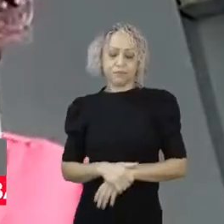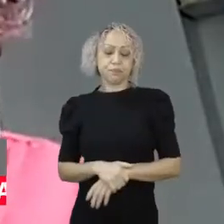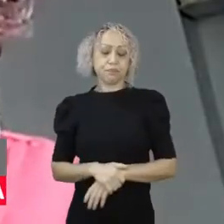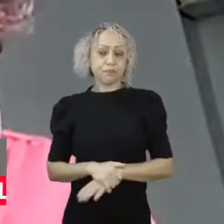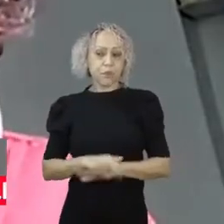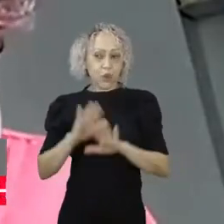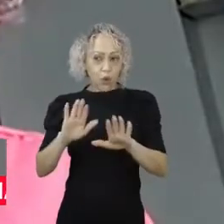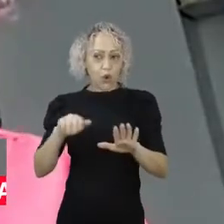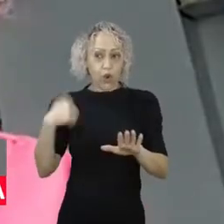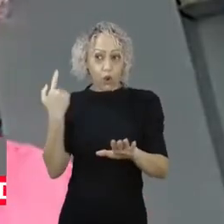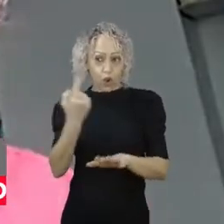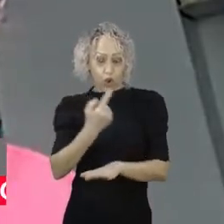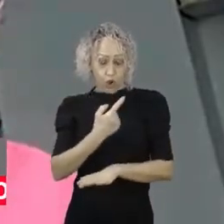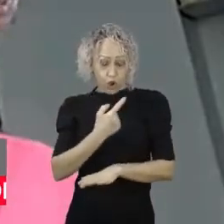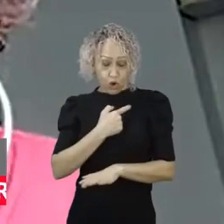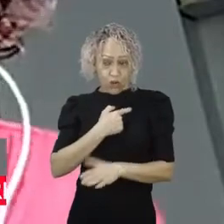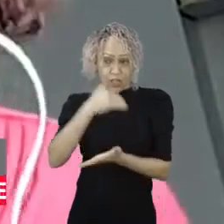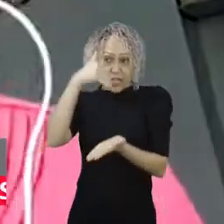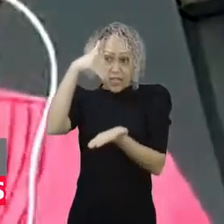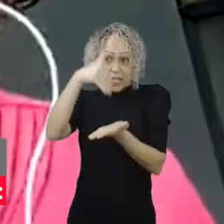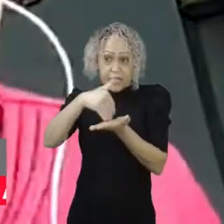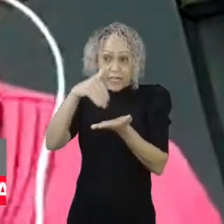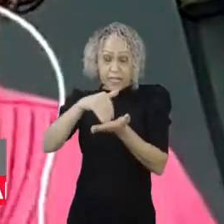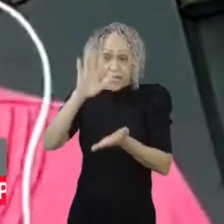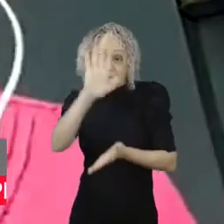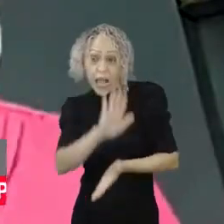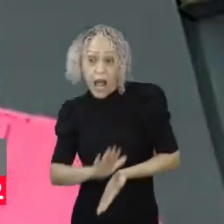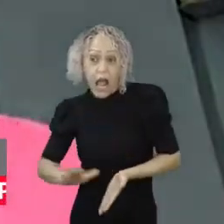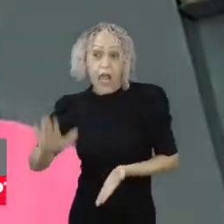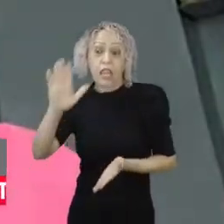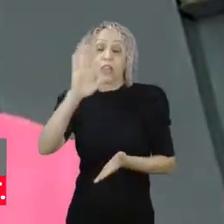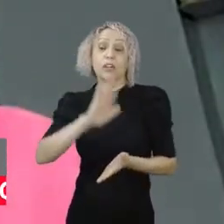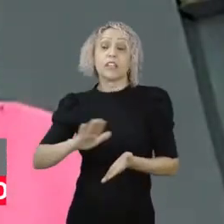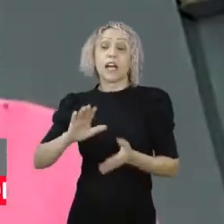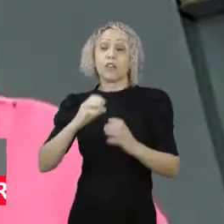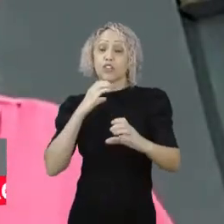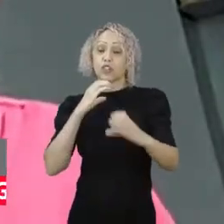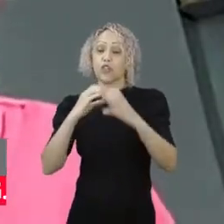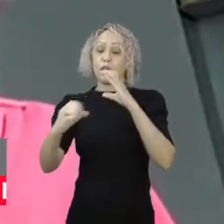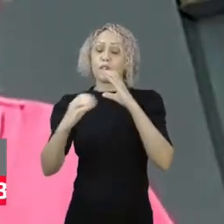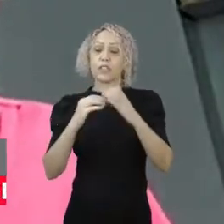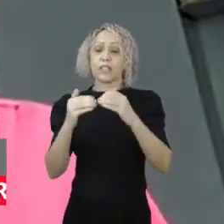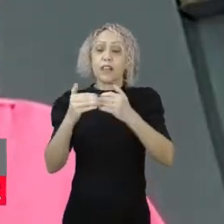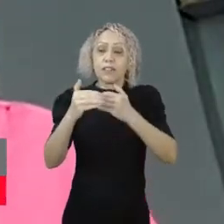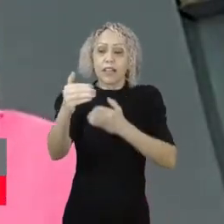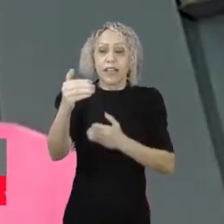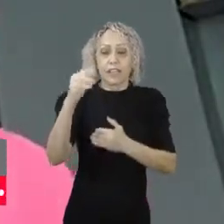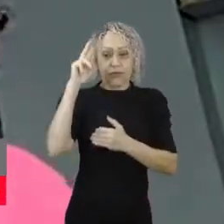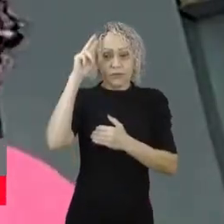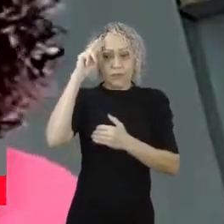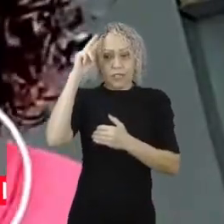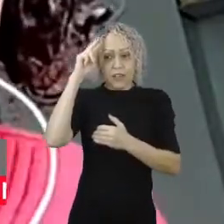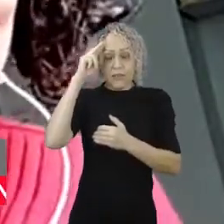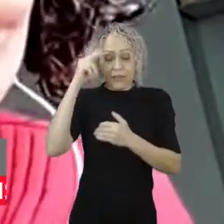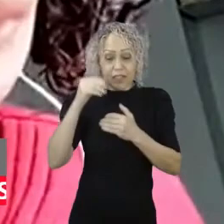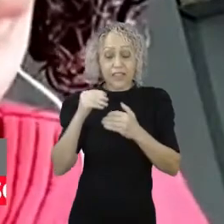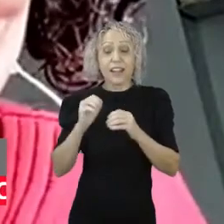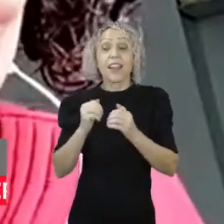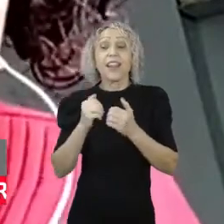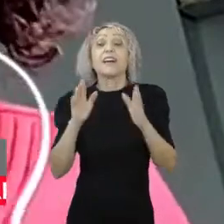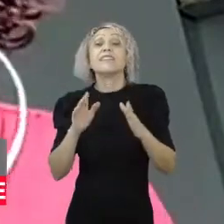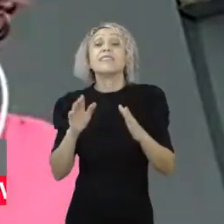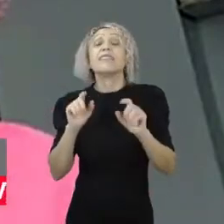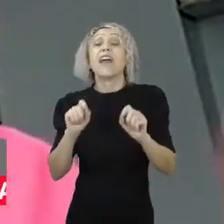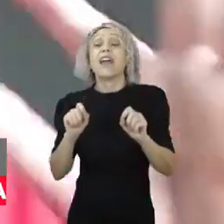Secretaria Nacional de Comunicação, Tati Novo, lança também, na segunda-feira, a nova Casa